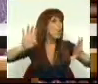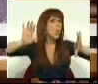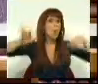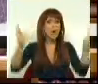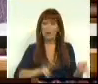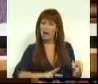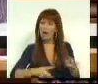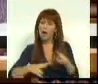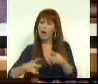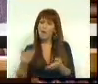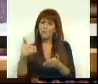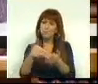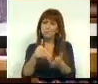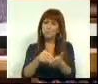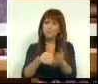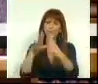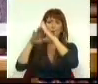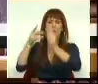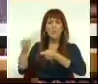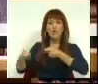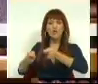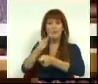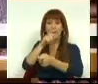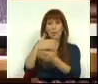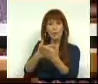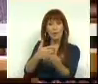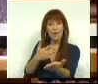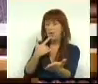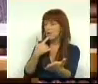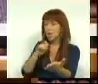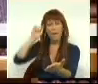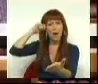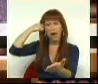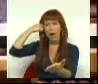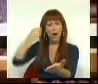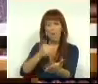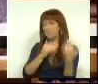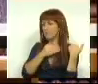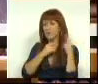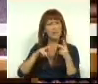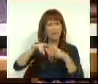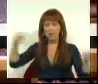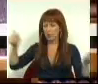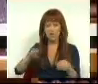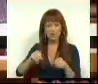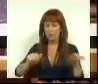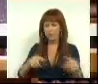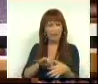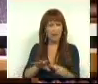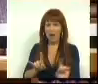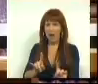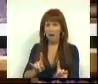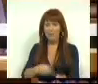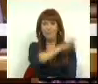qualquer alteração que seja introduzida nos modelos de gestão da água não ponha em causa as competências das autarquias locais nesta